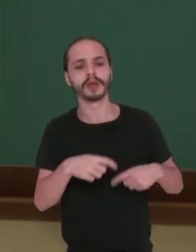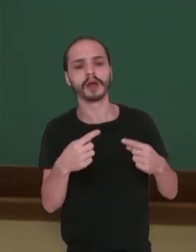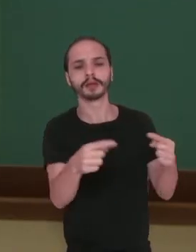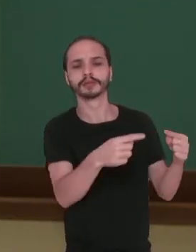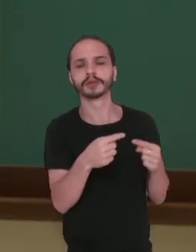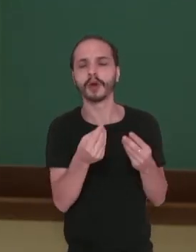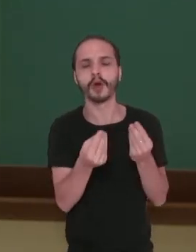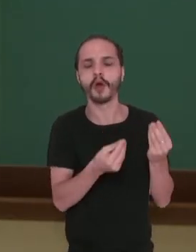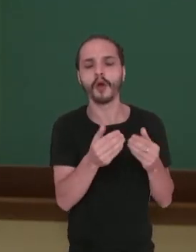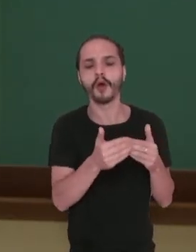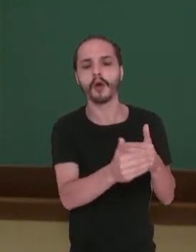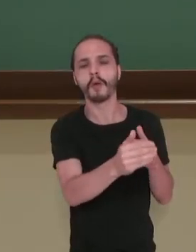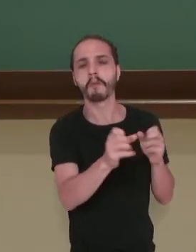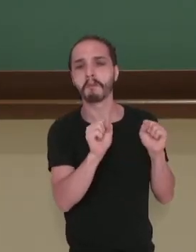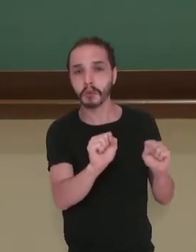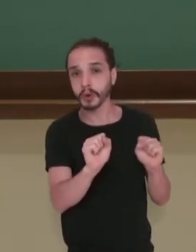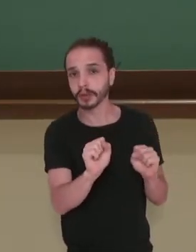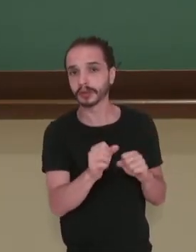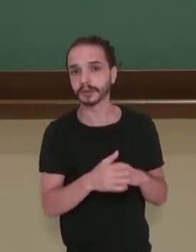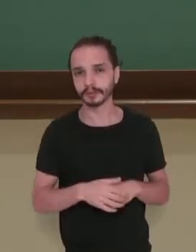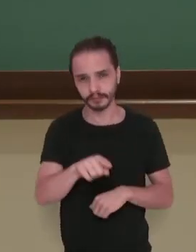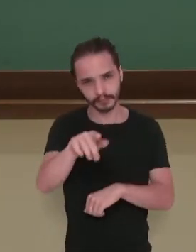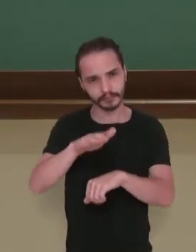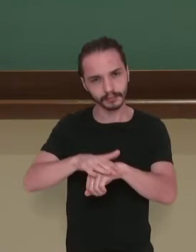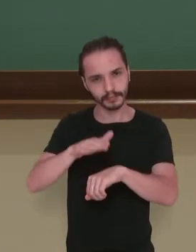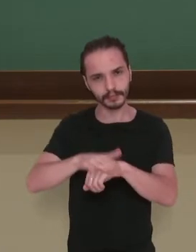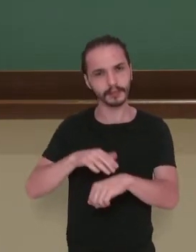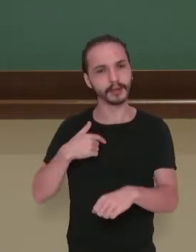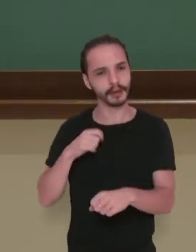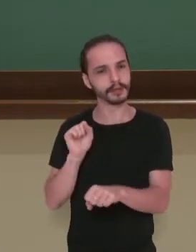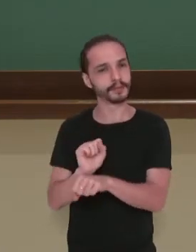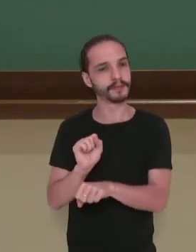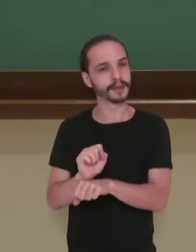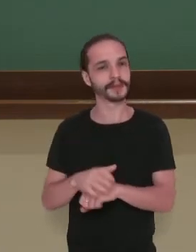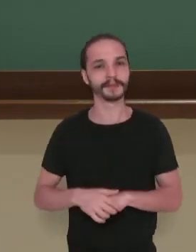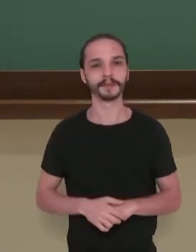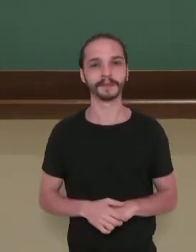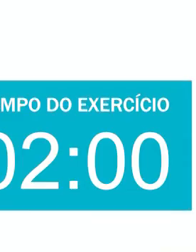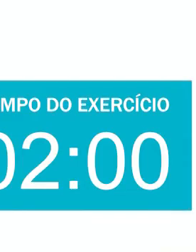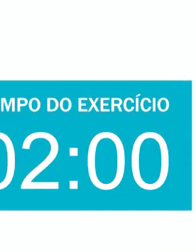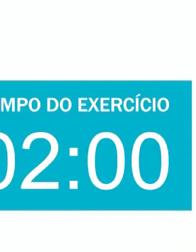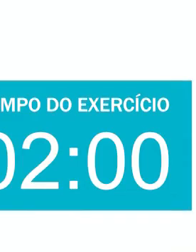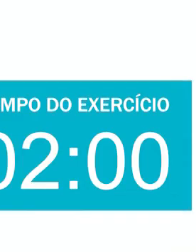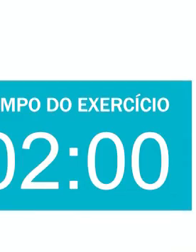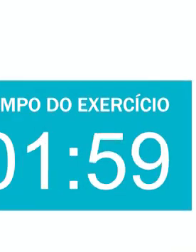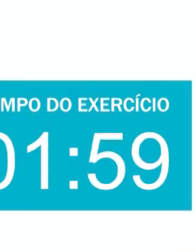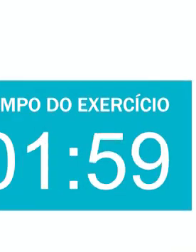espaço de modo produtivo. Faz aí, eu te aguardo aqui.